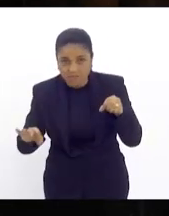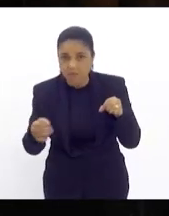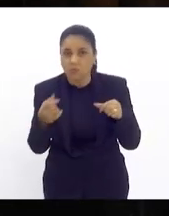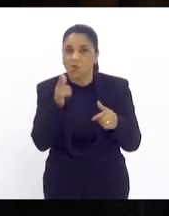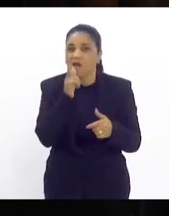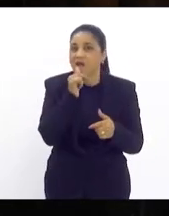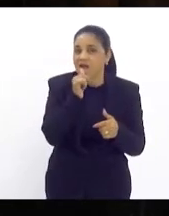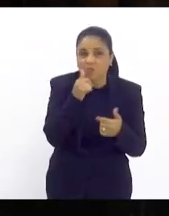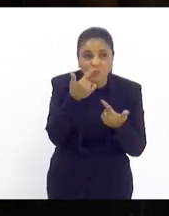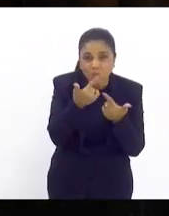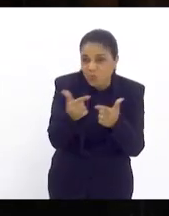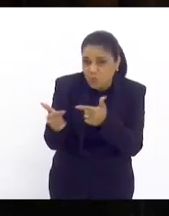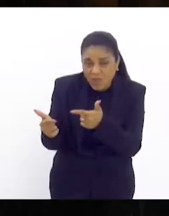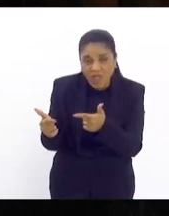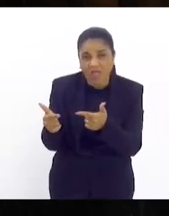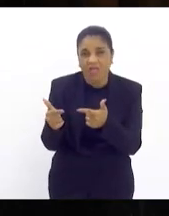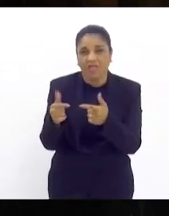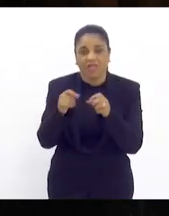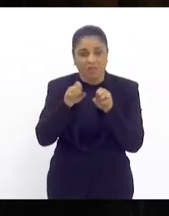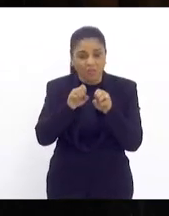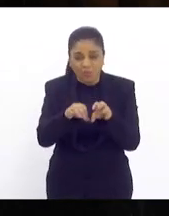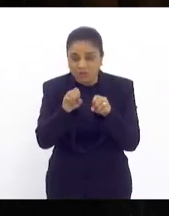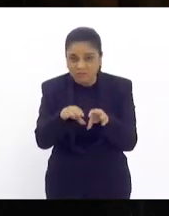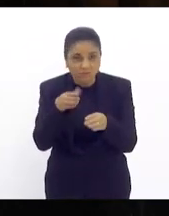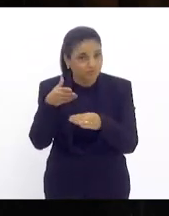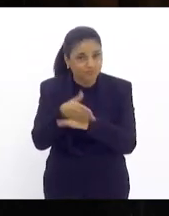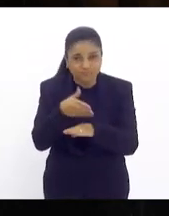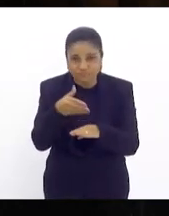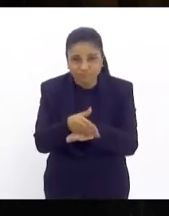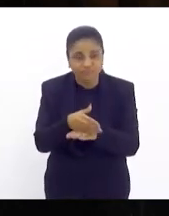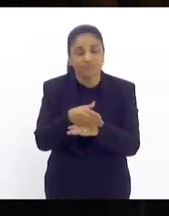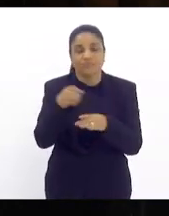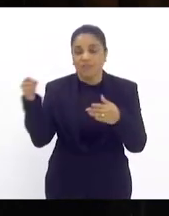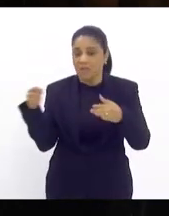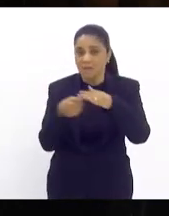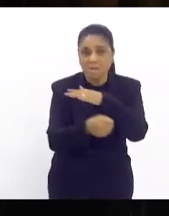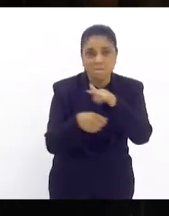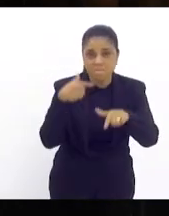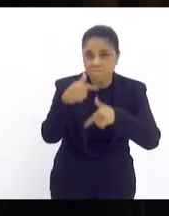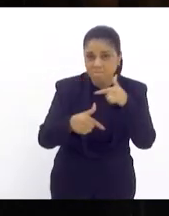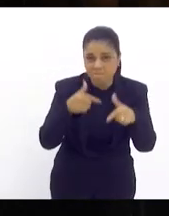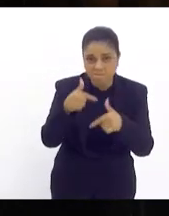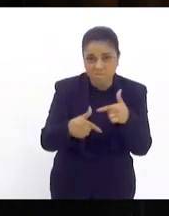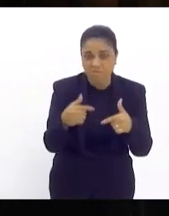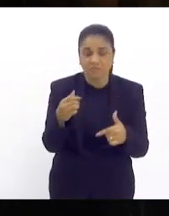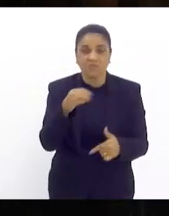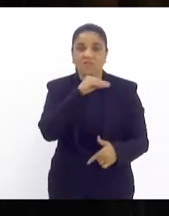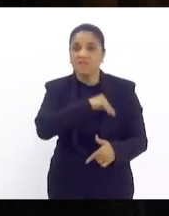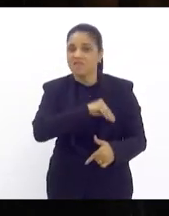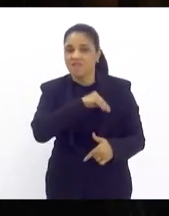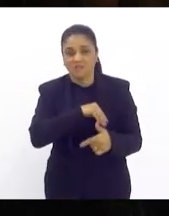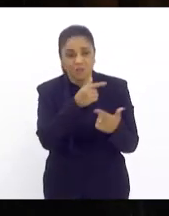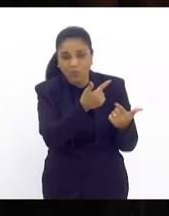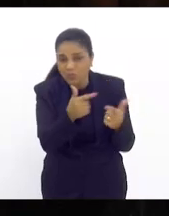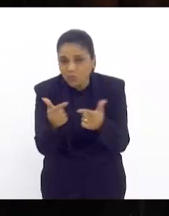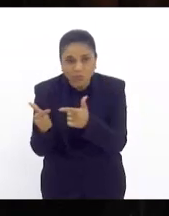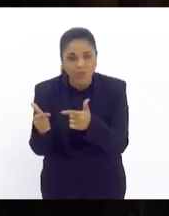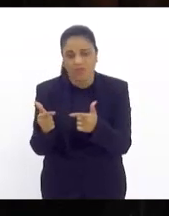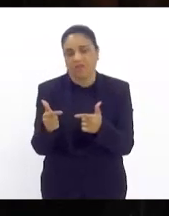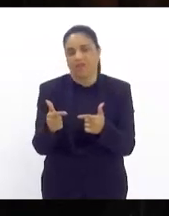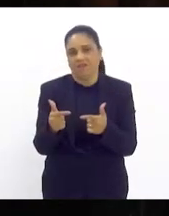quem precisa que não dá acesso à educação emprego e renda a quem tanto precisa é que a gente